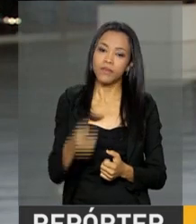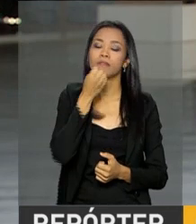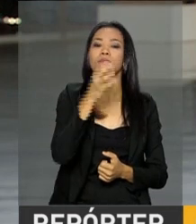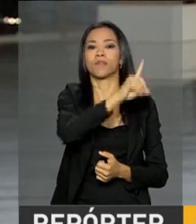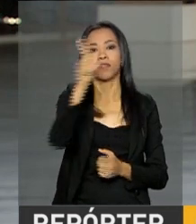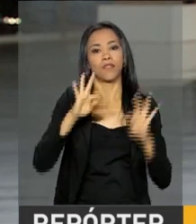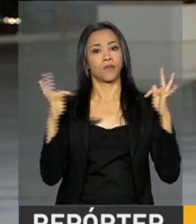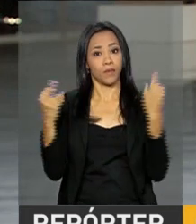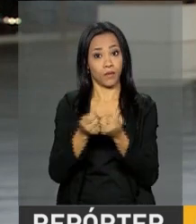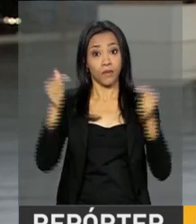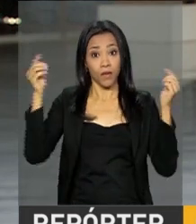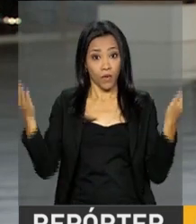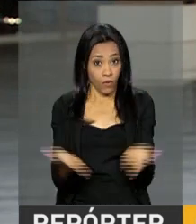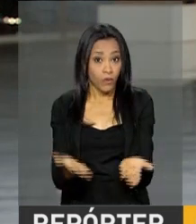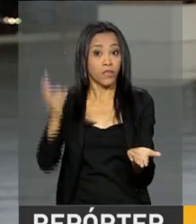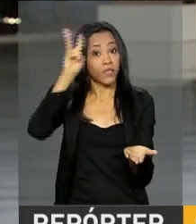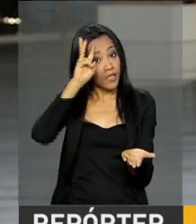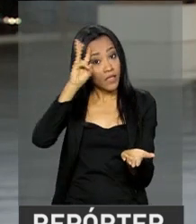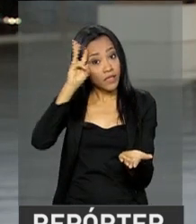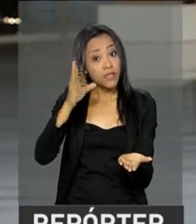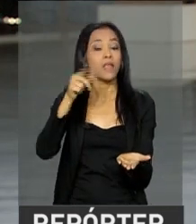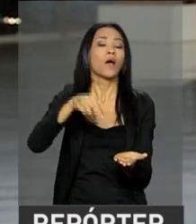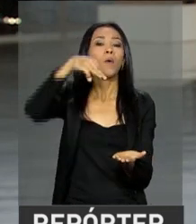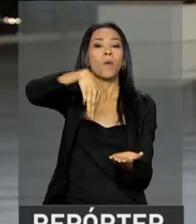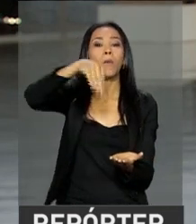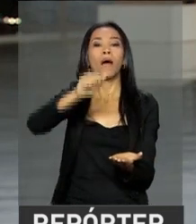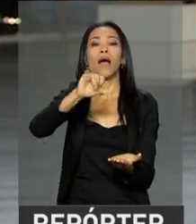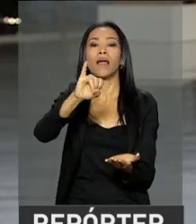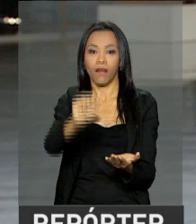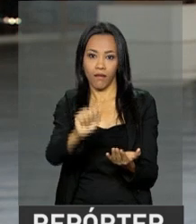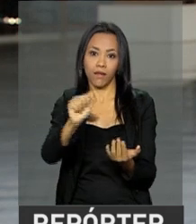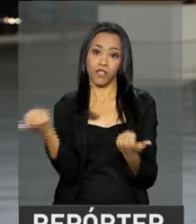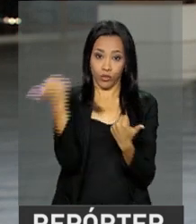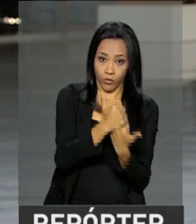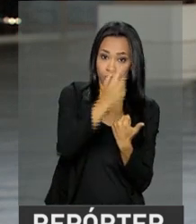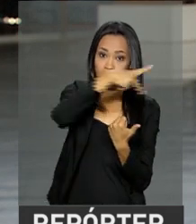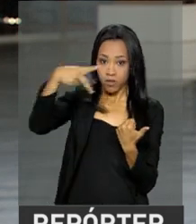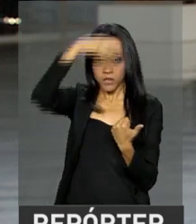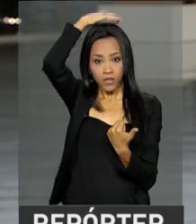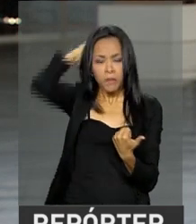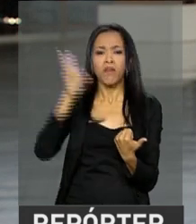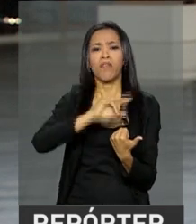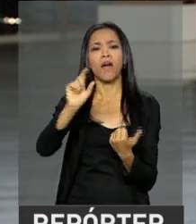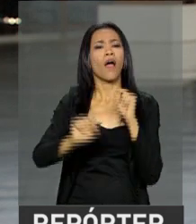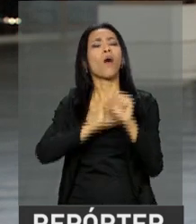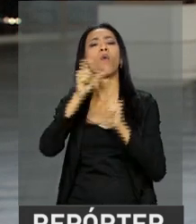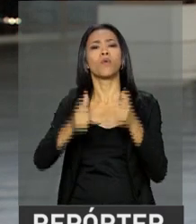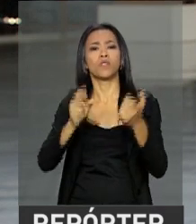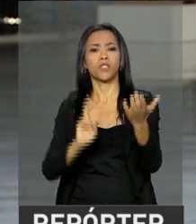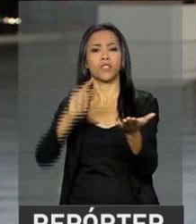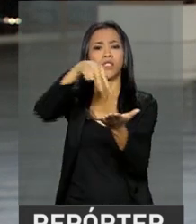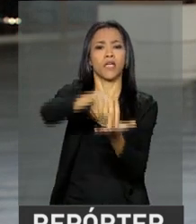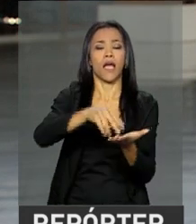É isso mesmo nessa terça-feira o presidente de exercício Rodrigo Maia vai ao meio-dia em Brasília a missa em